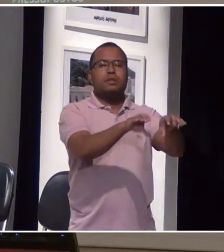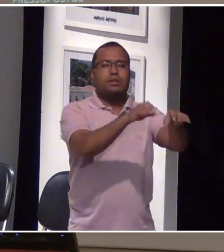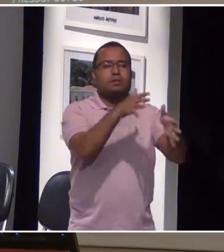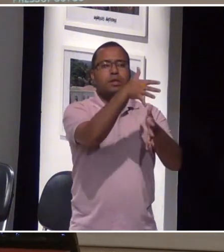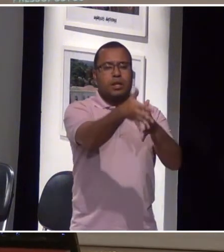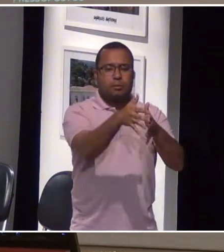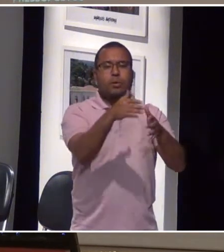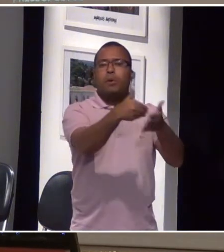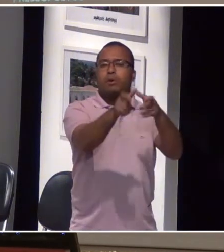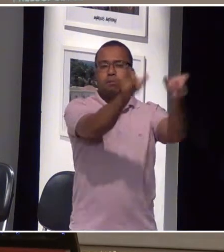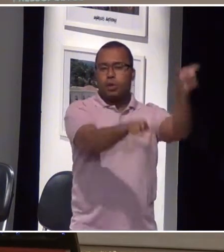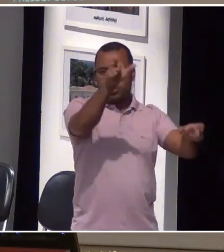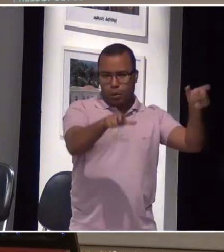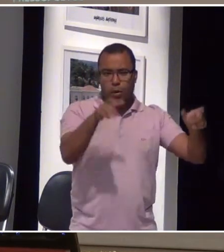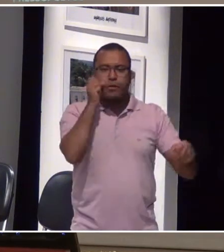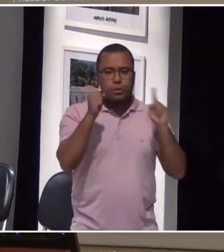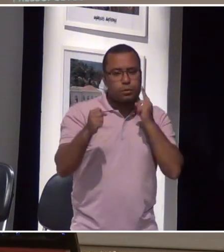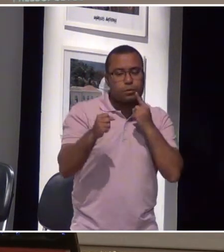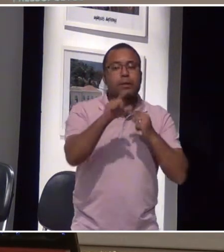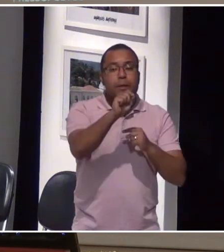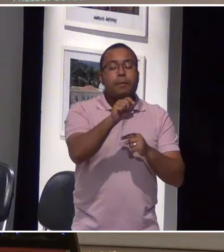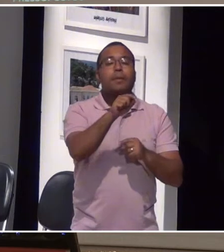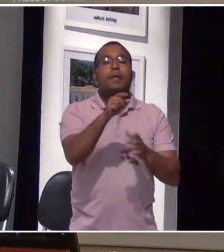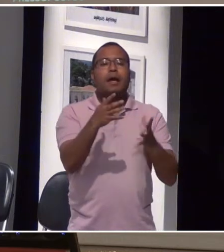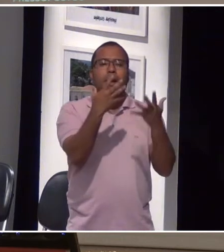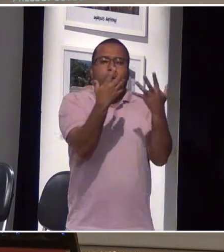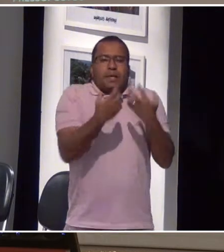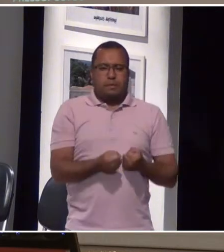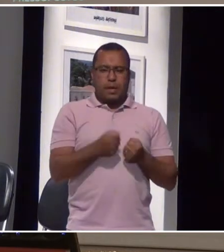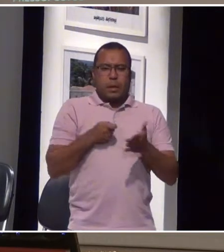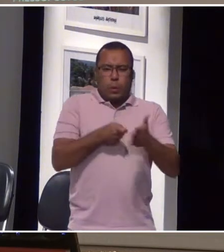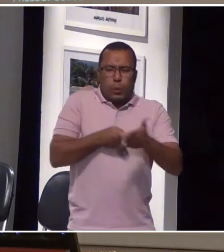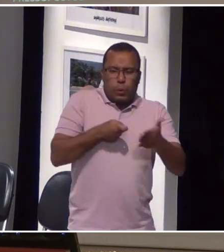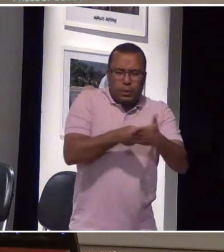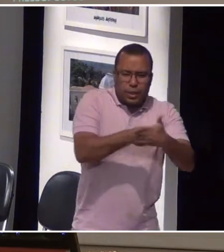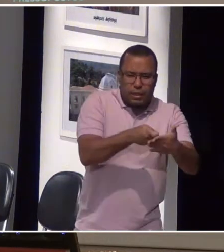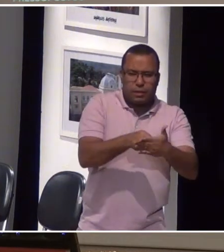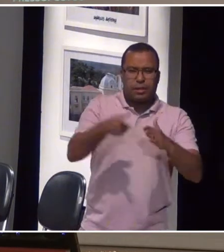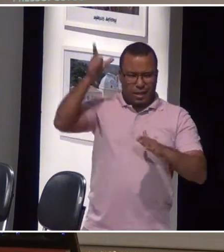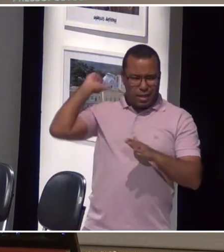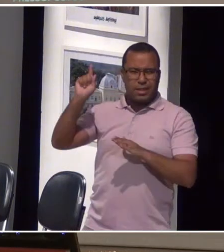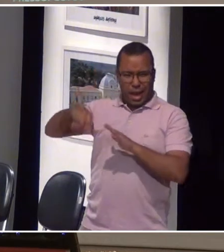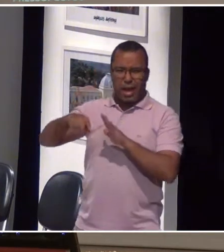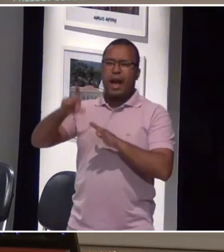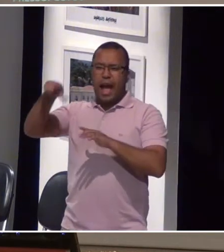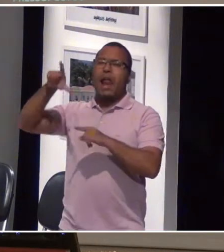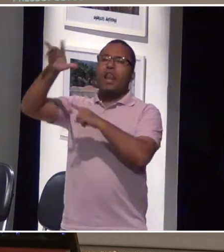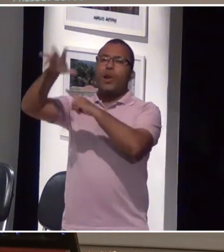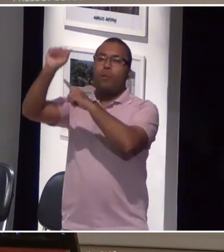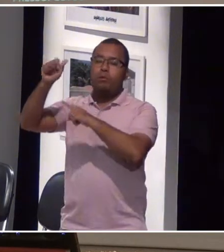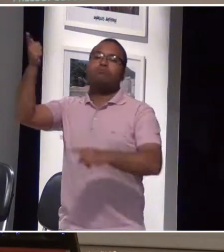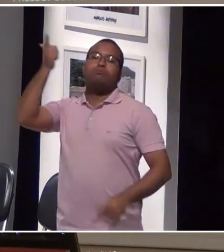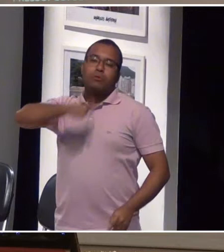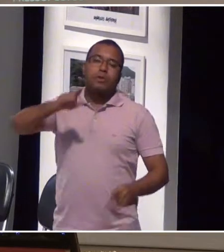né? Então, a luta histórica dos surdos por reconhecimento, aquela pauta que era pela língua, ela